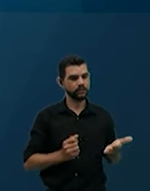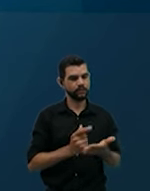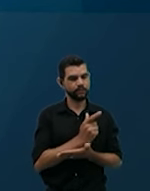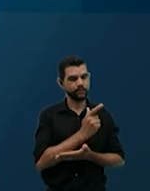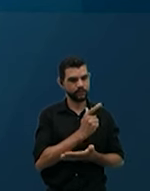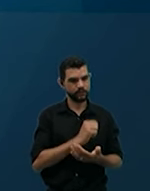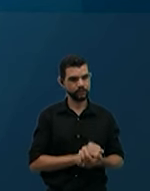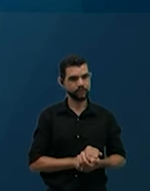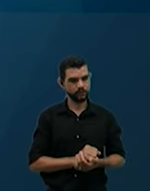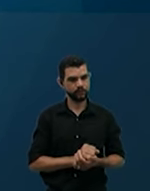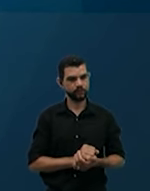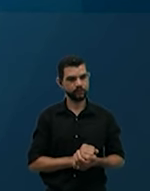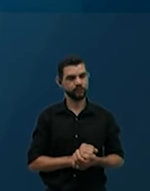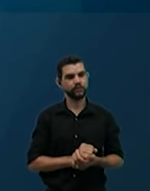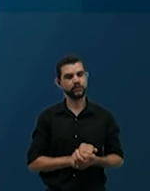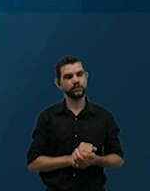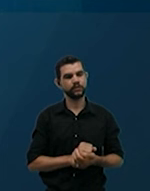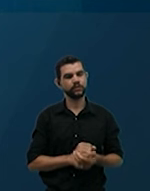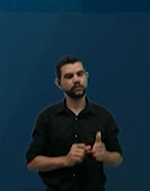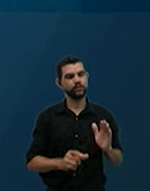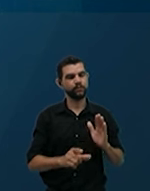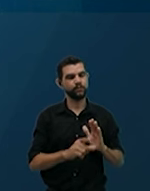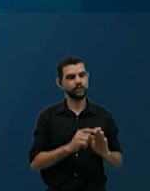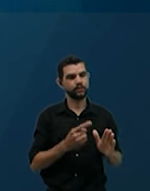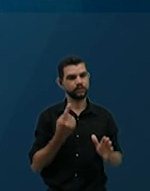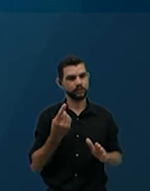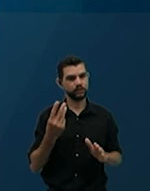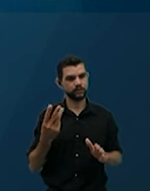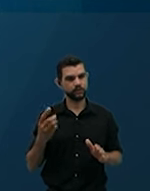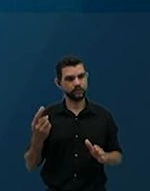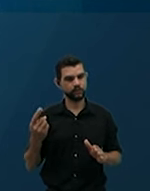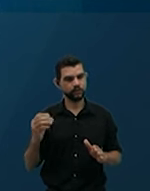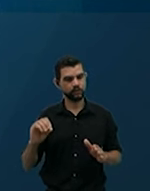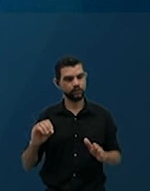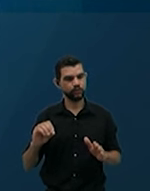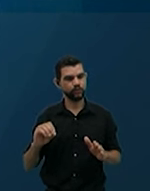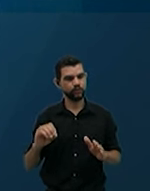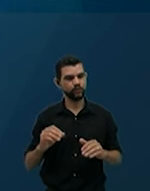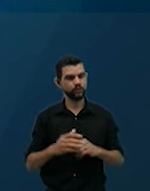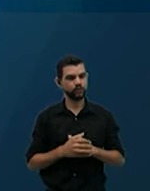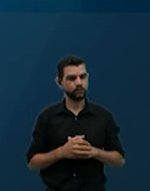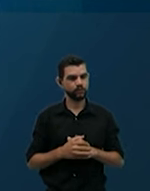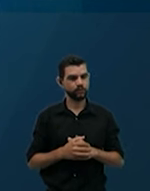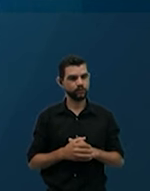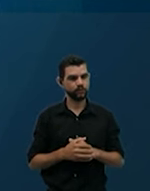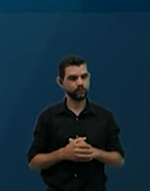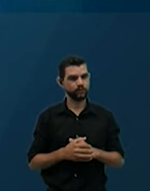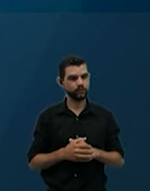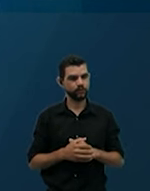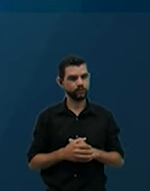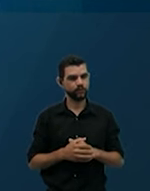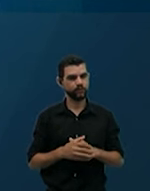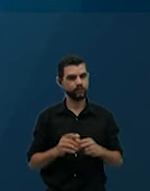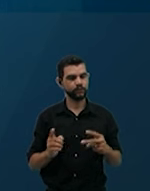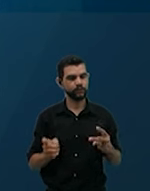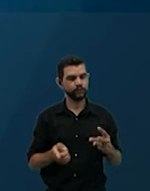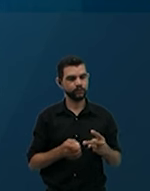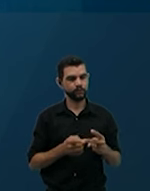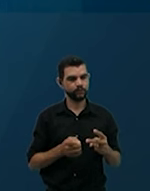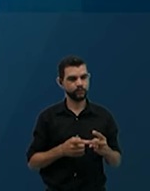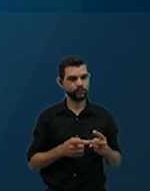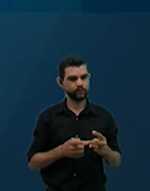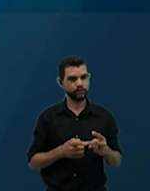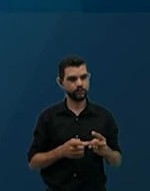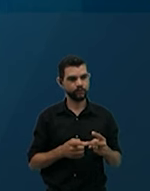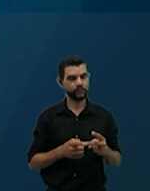do disposto no parágrafo 1 do artigo 130 do CTN. 2. A aplicação dessa norma geral de natureza